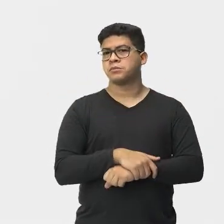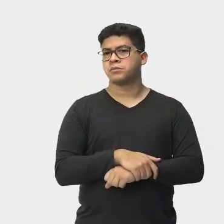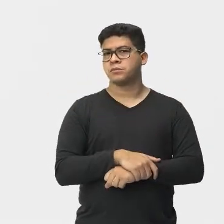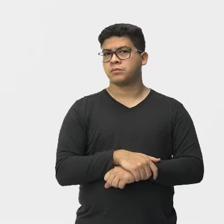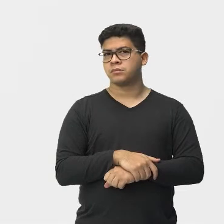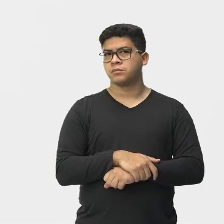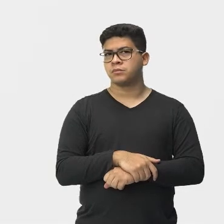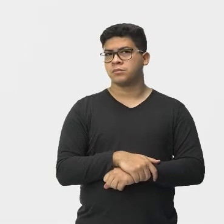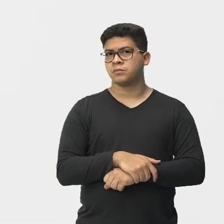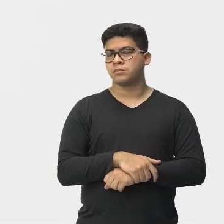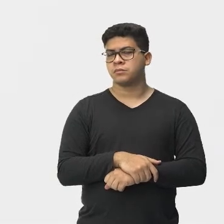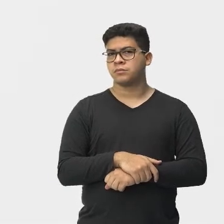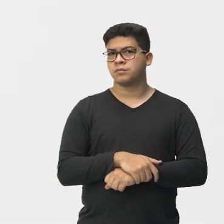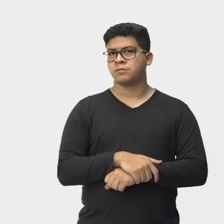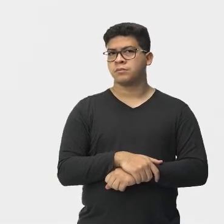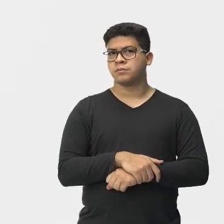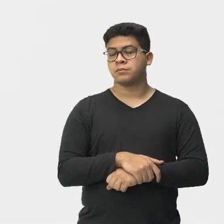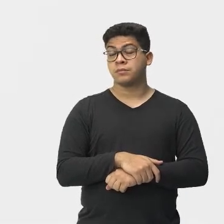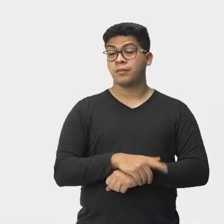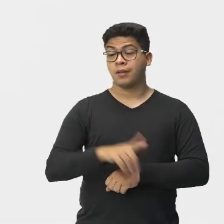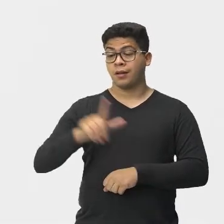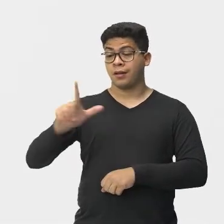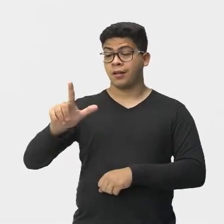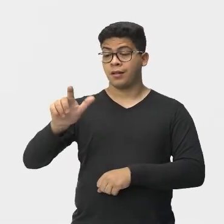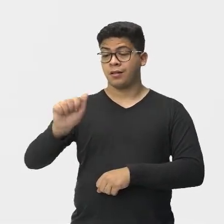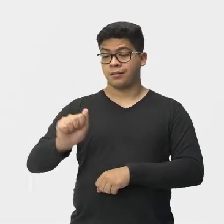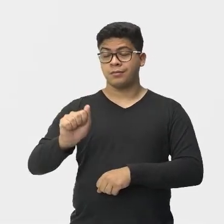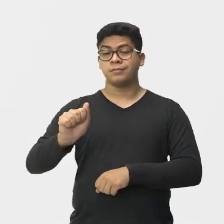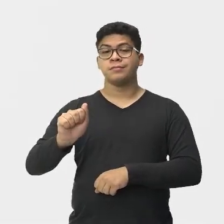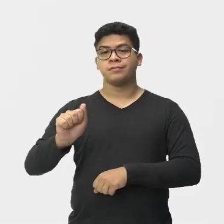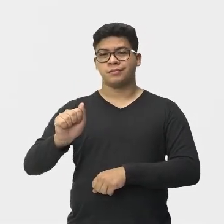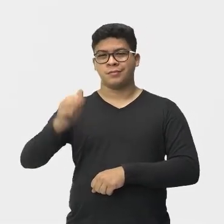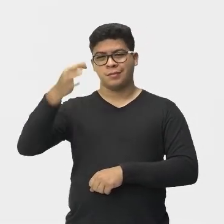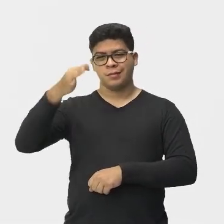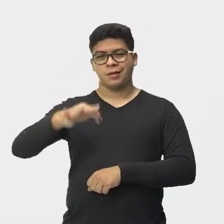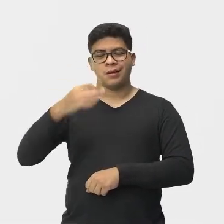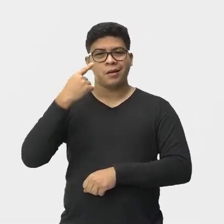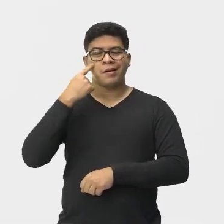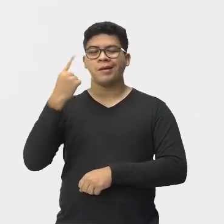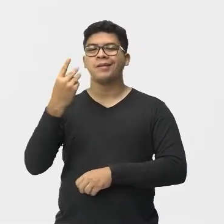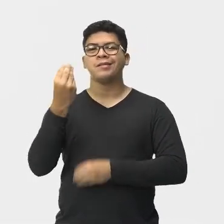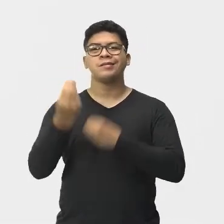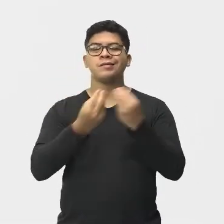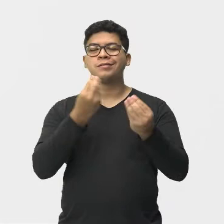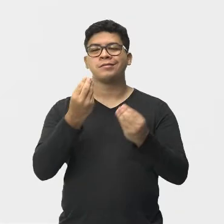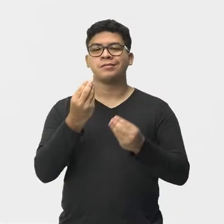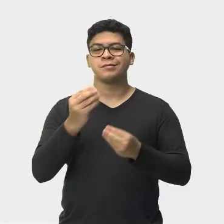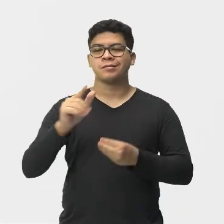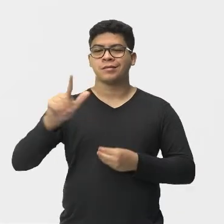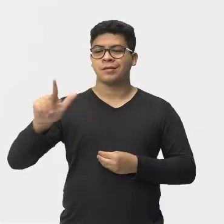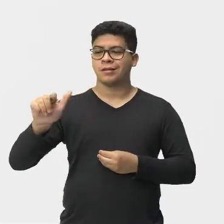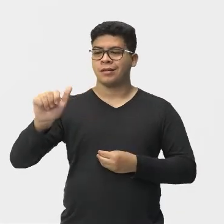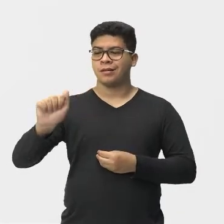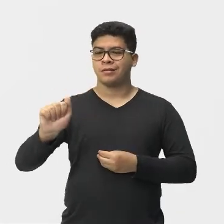listinha, seria o la, correto? Olha como ficaria a frase, la